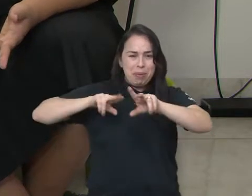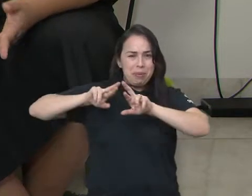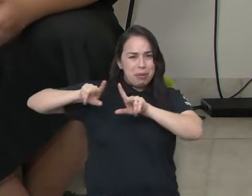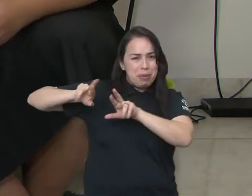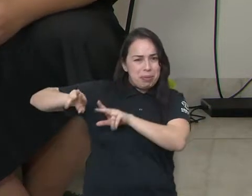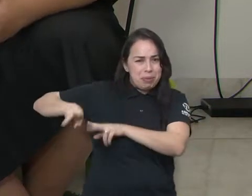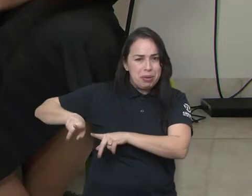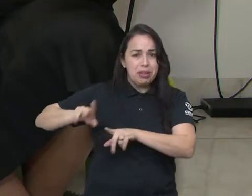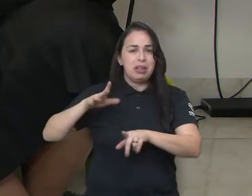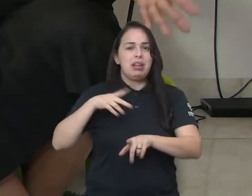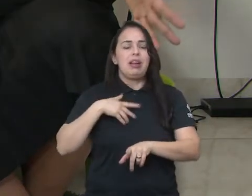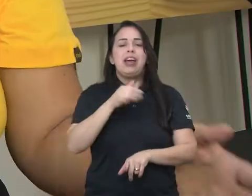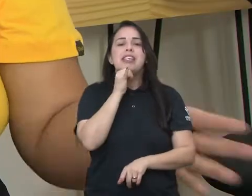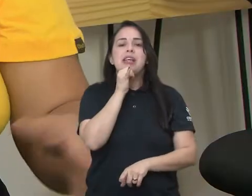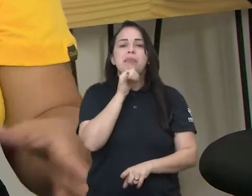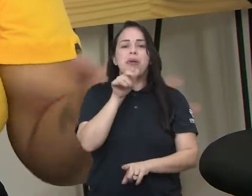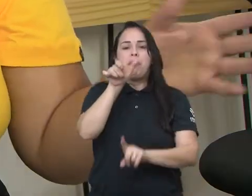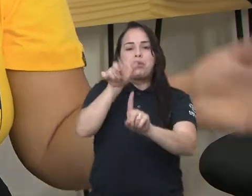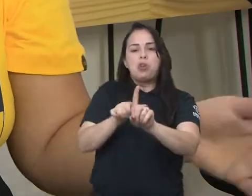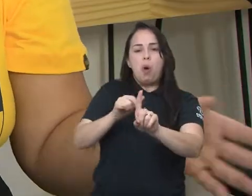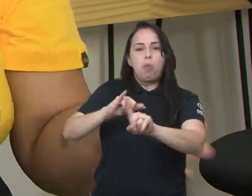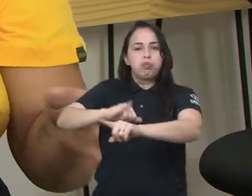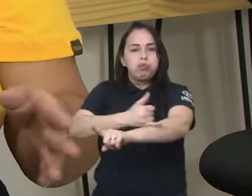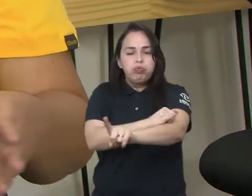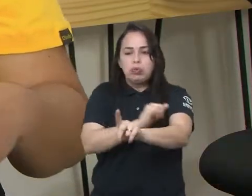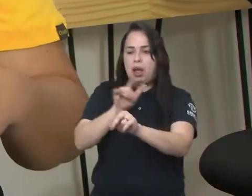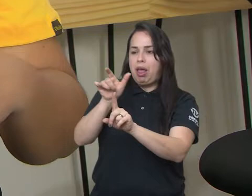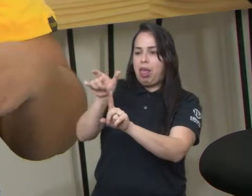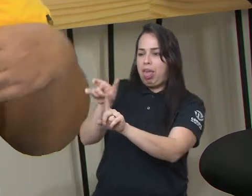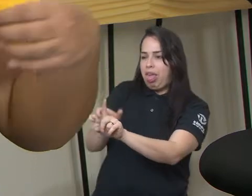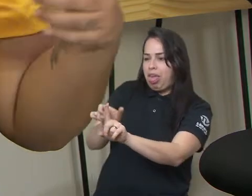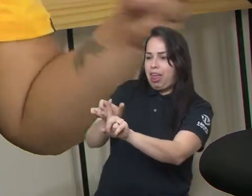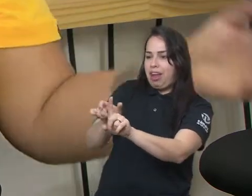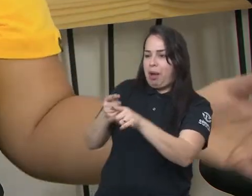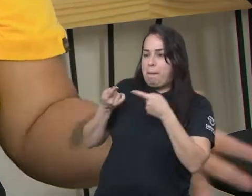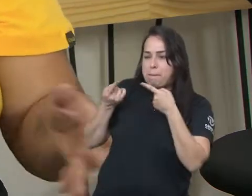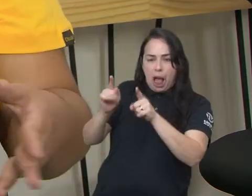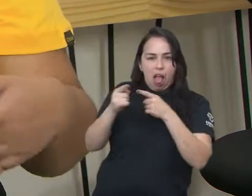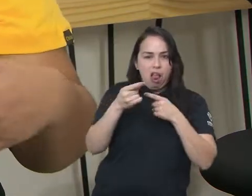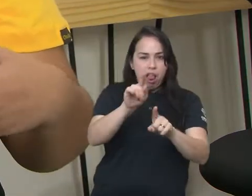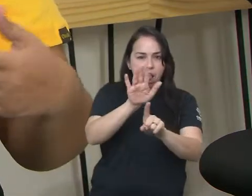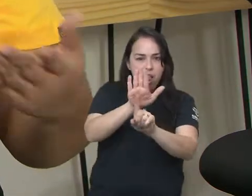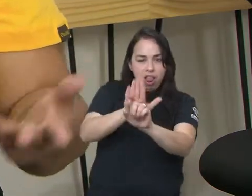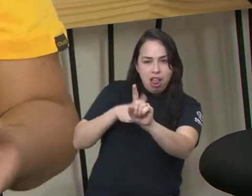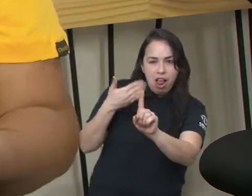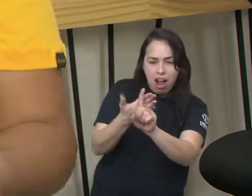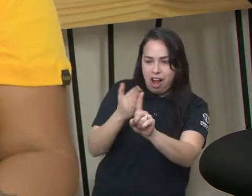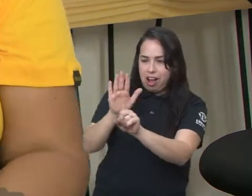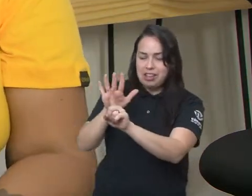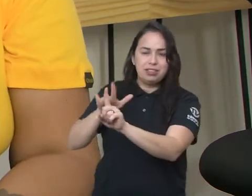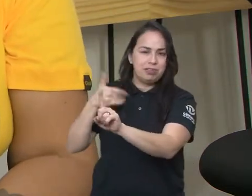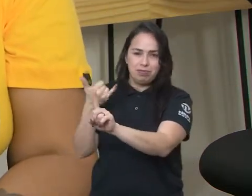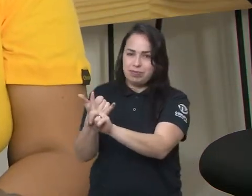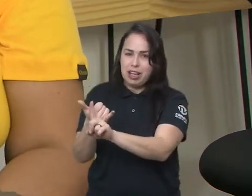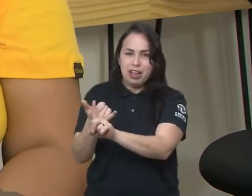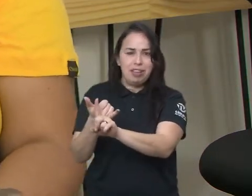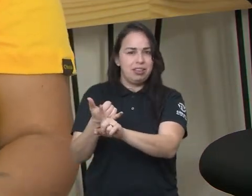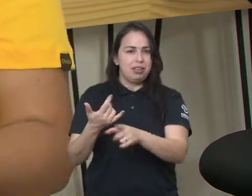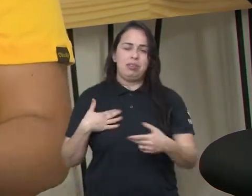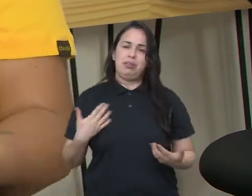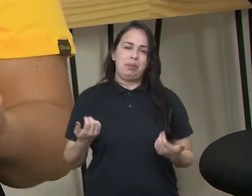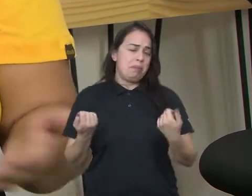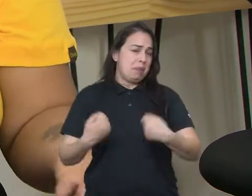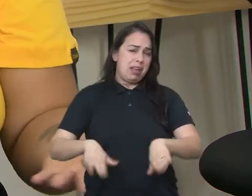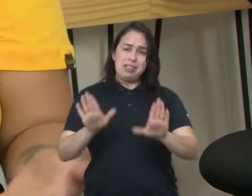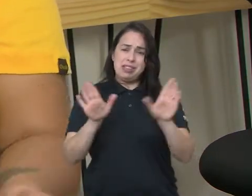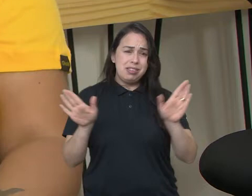falar, que às vezes ir nas mesmas piadas, fazer piada com gordo, com calvo, com anão, putz, isso é desnecessário,